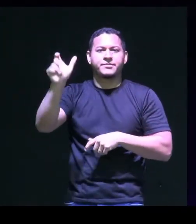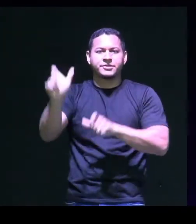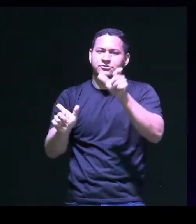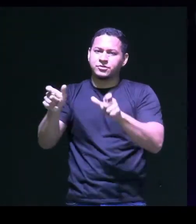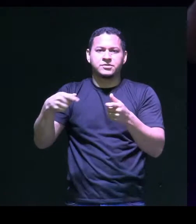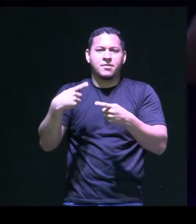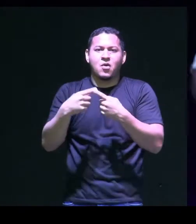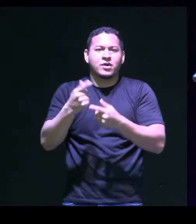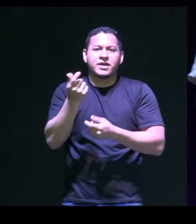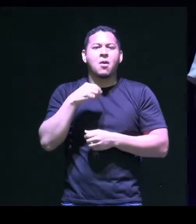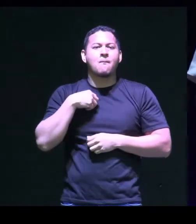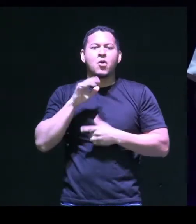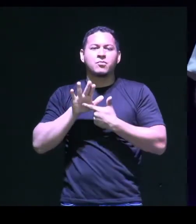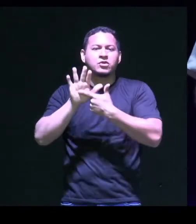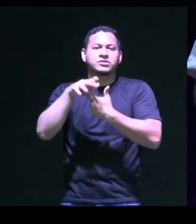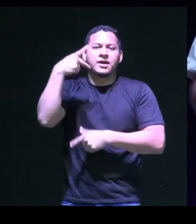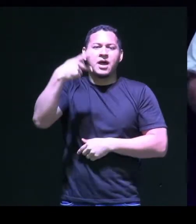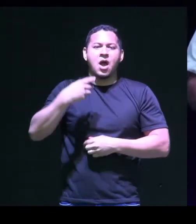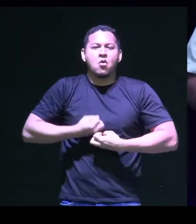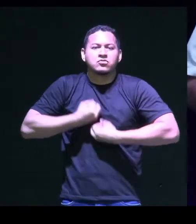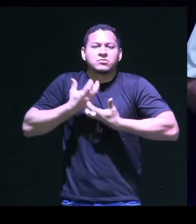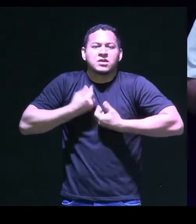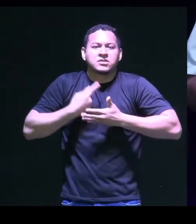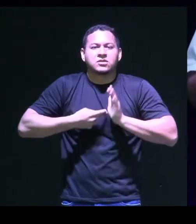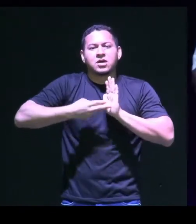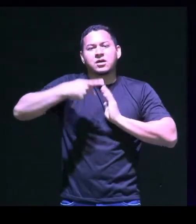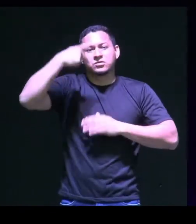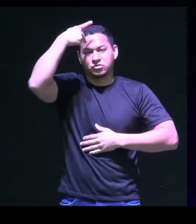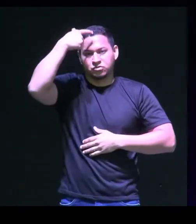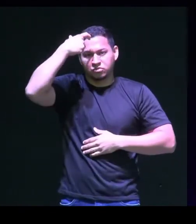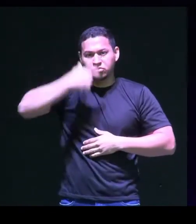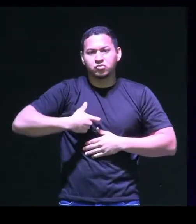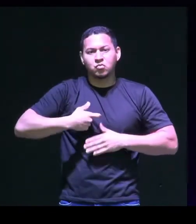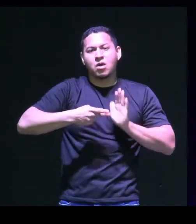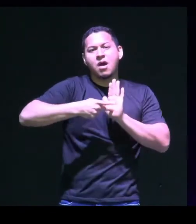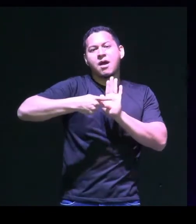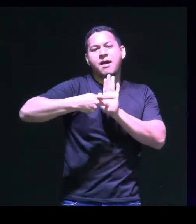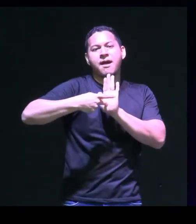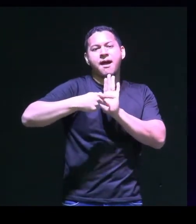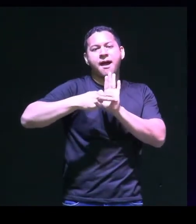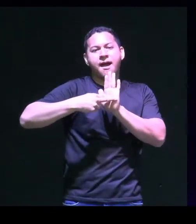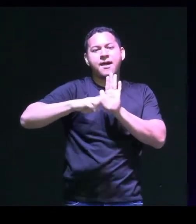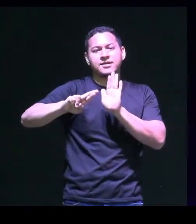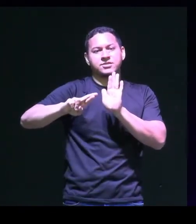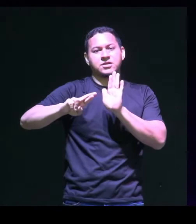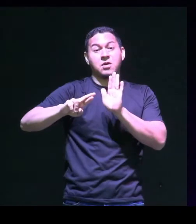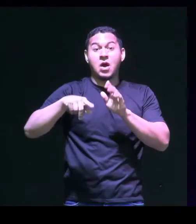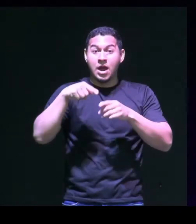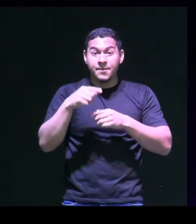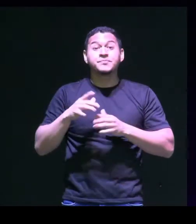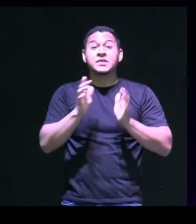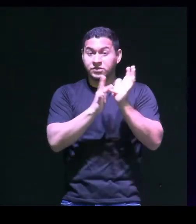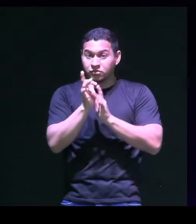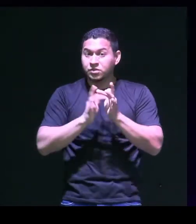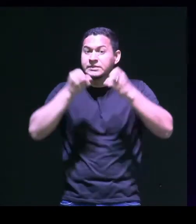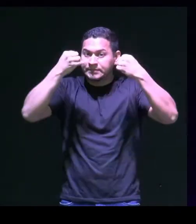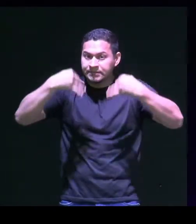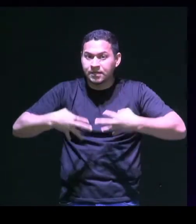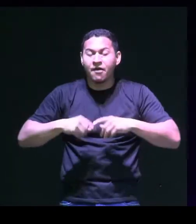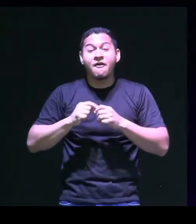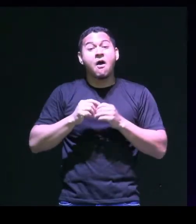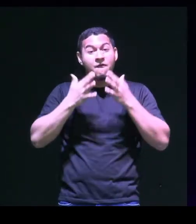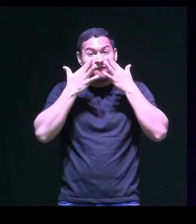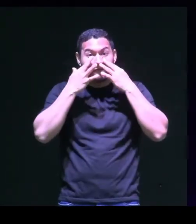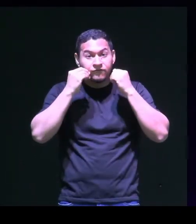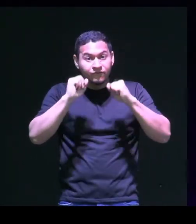você tem que respeitar que o outro já tenha dele. Então, irmãos, isso é algo, Jesus disse, vigie, preste atenção no sinal dos tempos. Quem